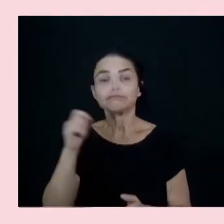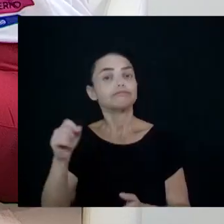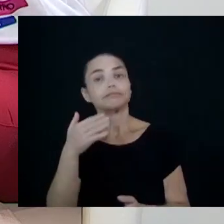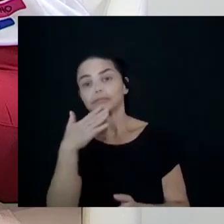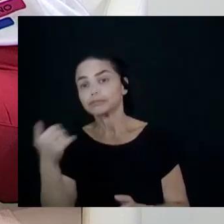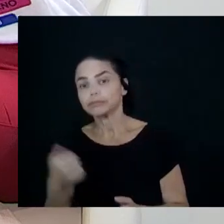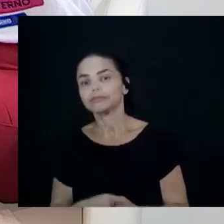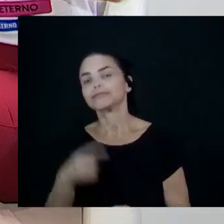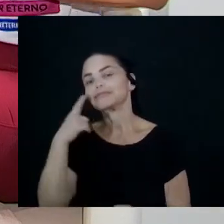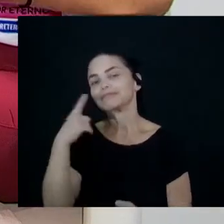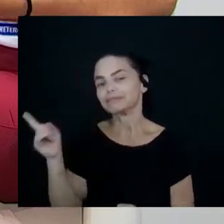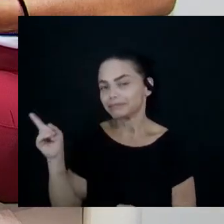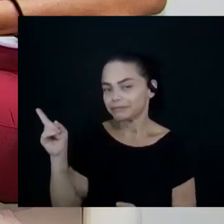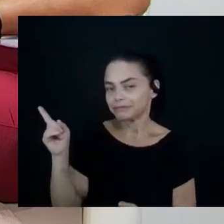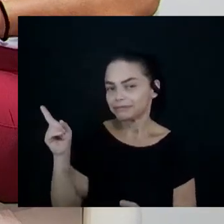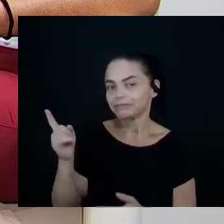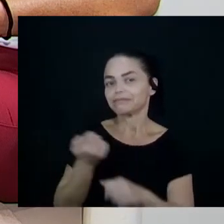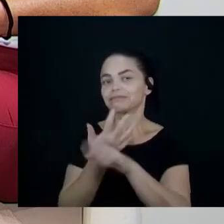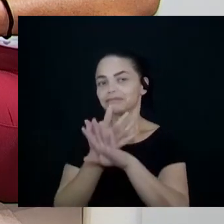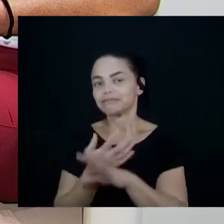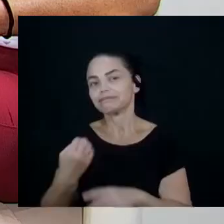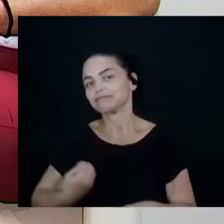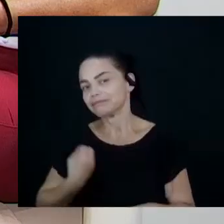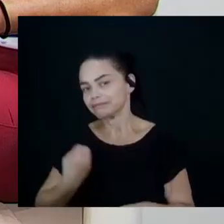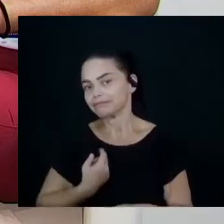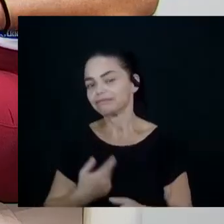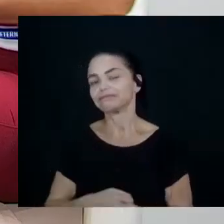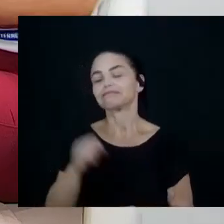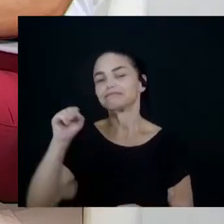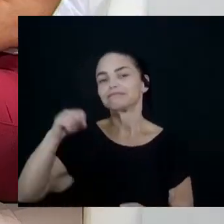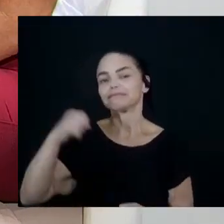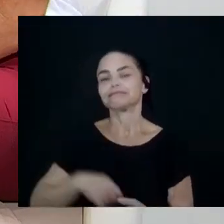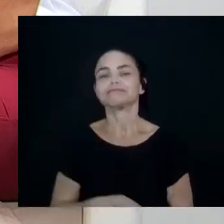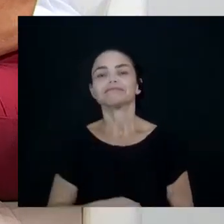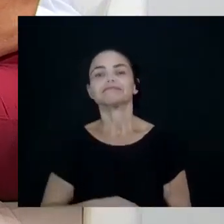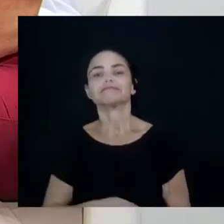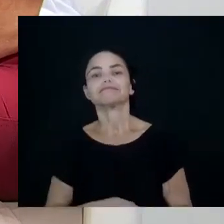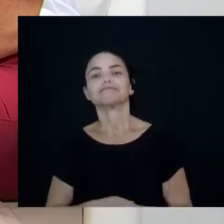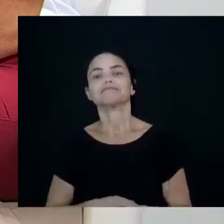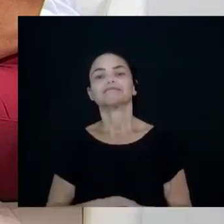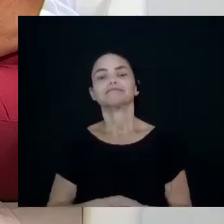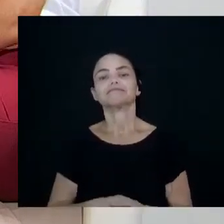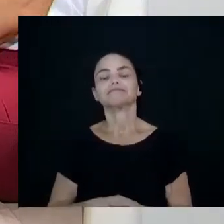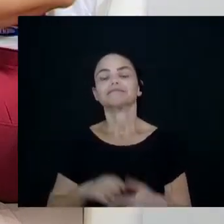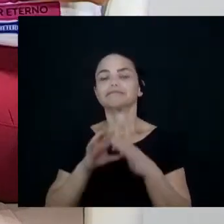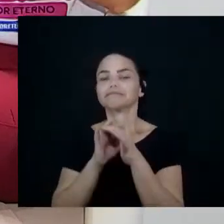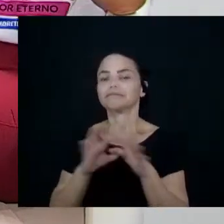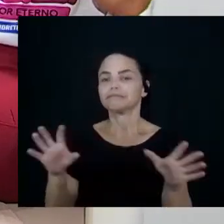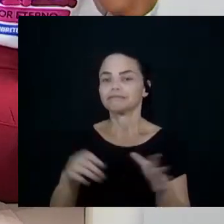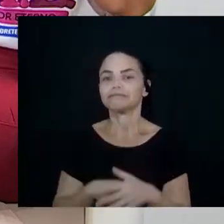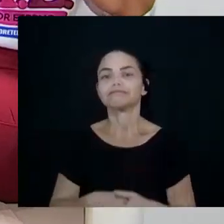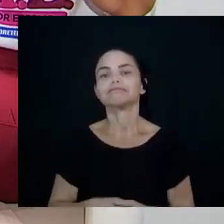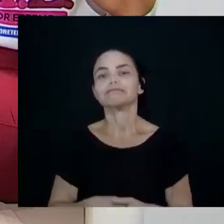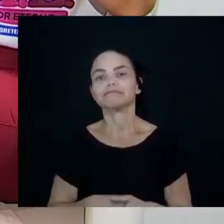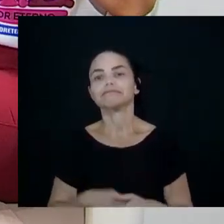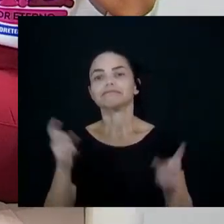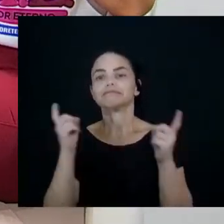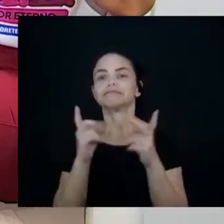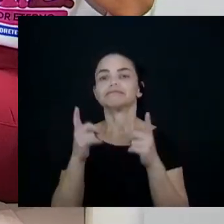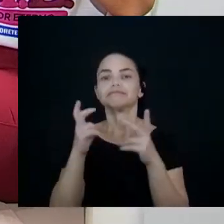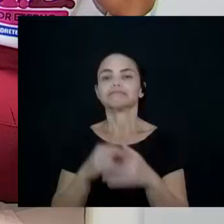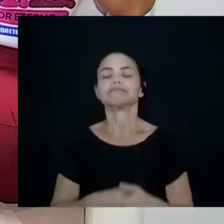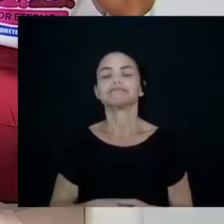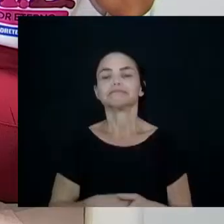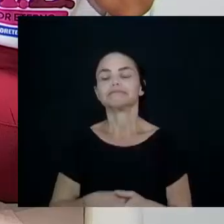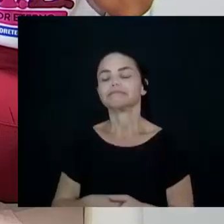comunidades olhadinha, online ou as presenciais. Sim. E é um esse livro e-book, interativo. ele tá disponível onde? Ele está à venda no Kiwify, no site do